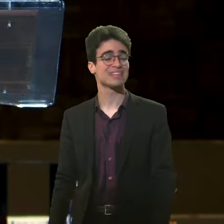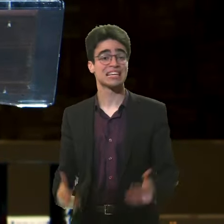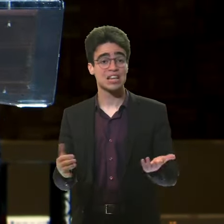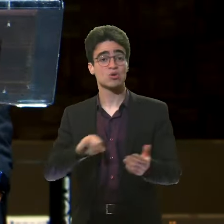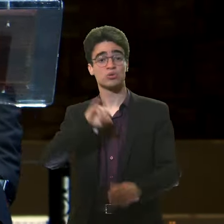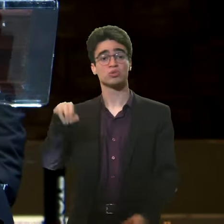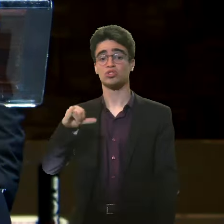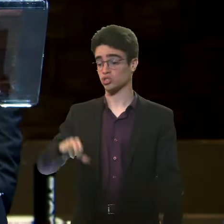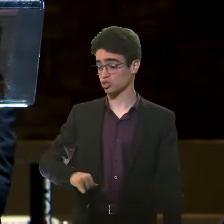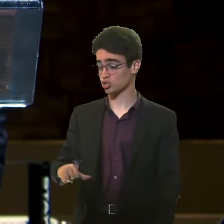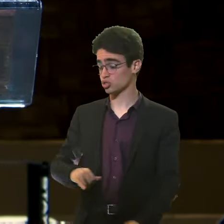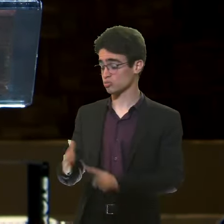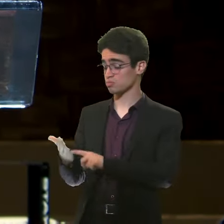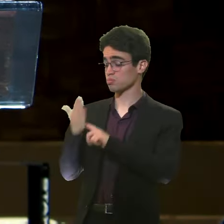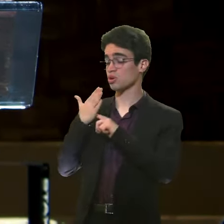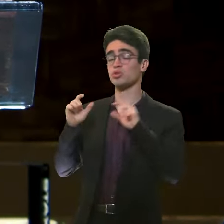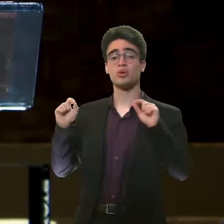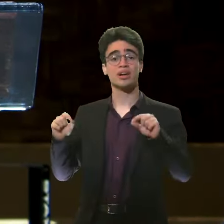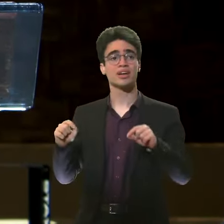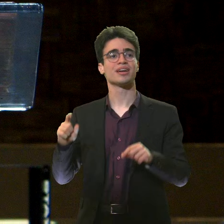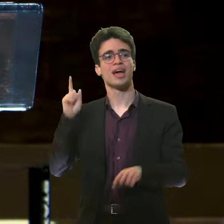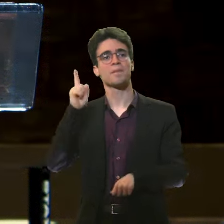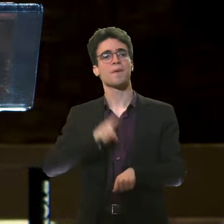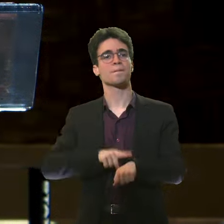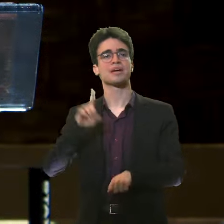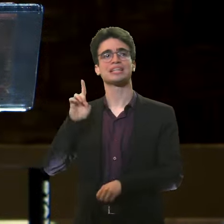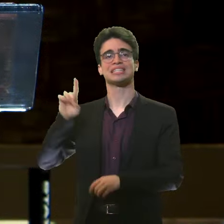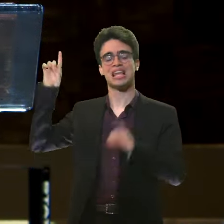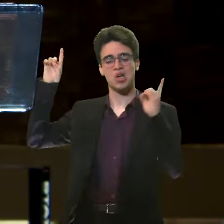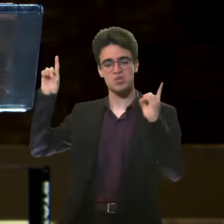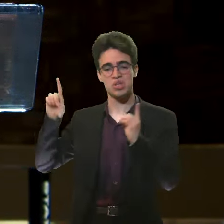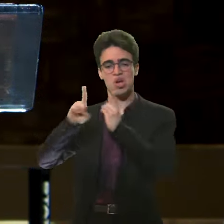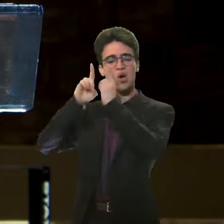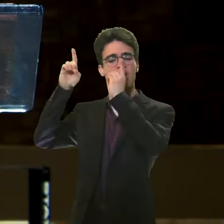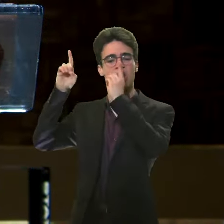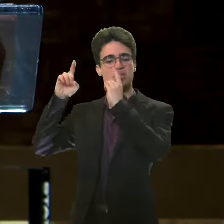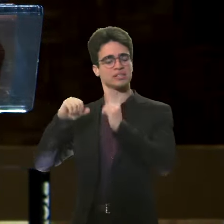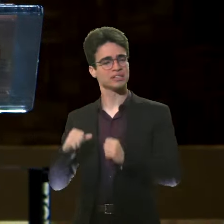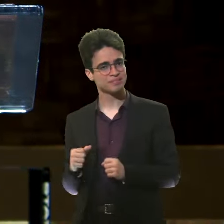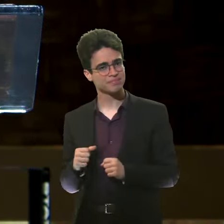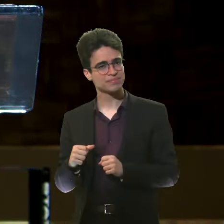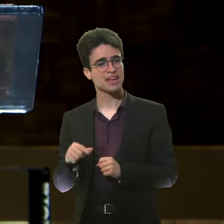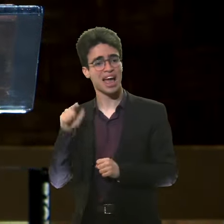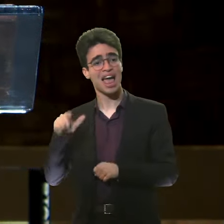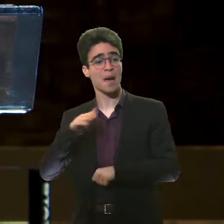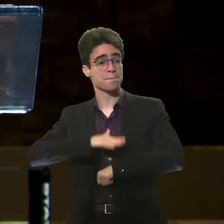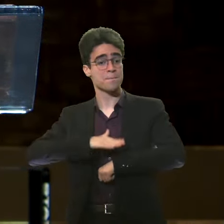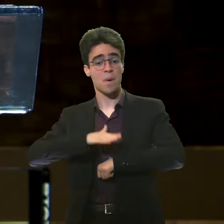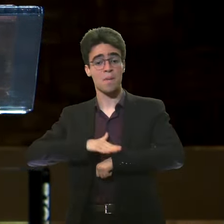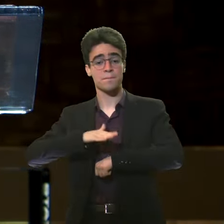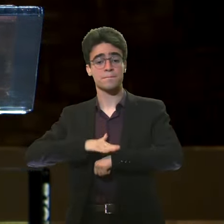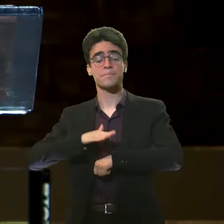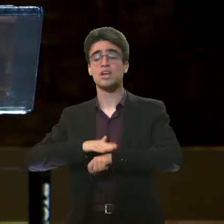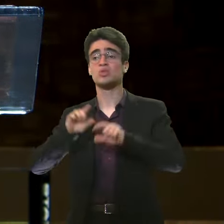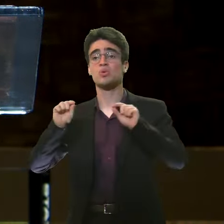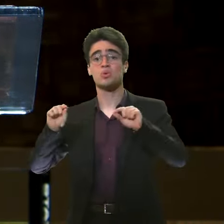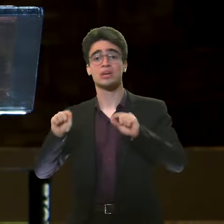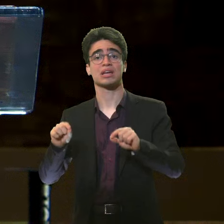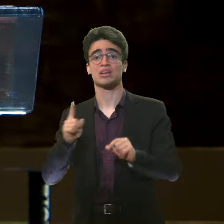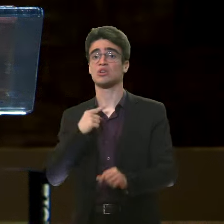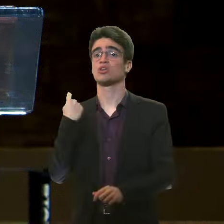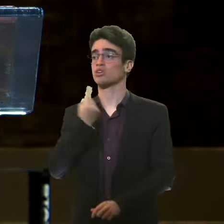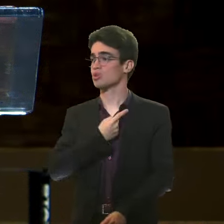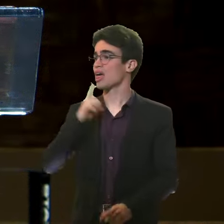força vem dos nossos encontros com Deus. A força vem desses momentos onde nós vamos até